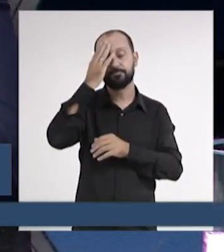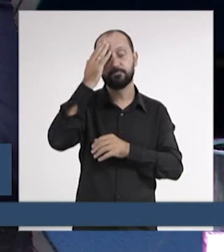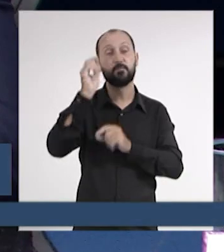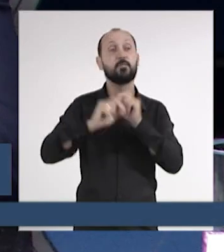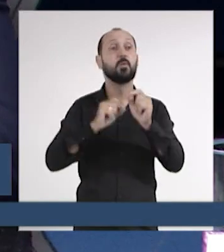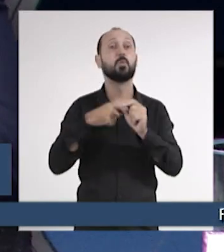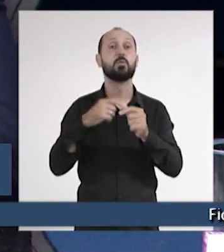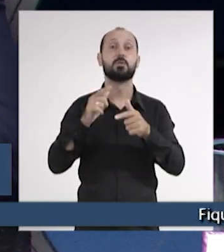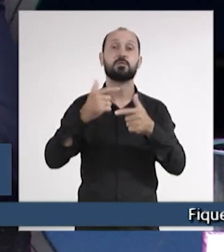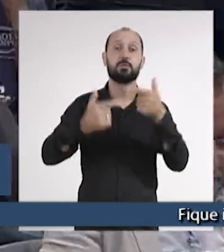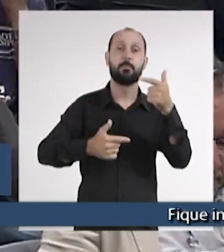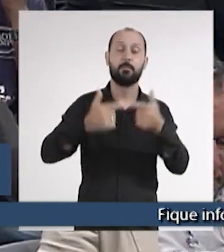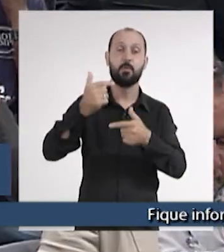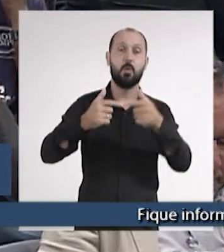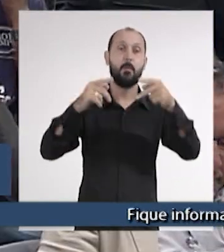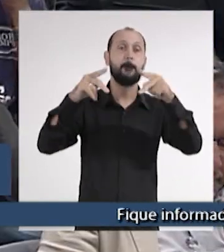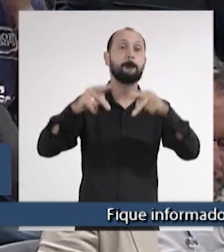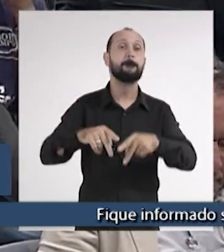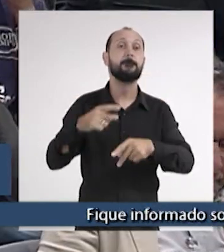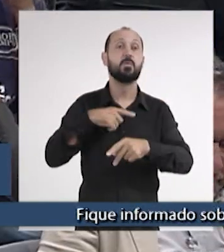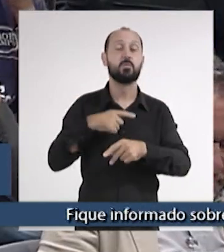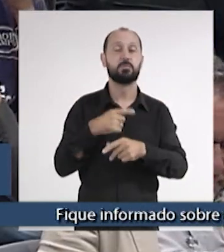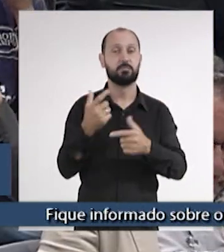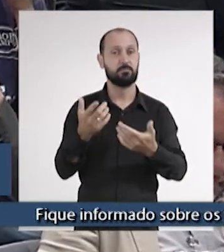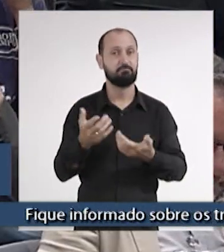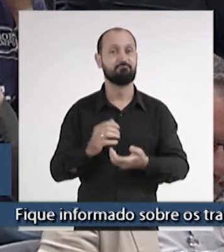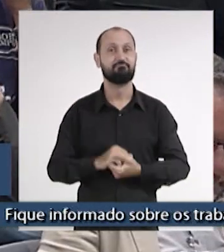condução das políticas públicas e dos negócios nacionais.